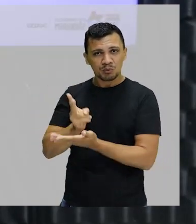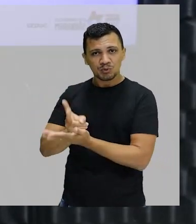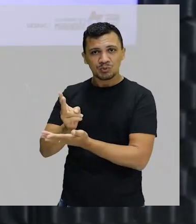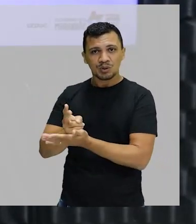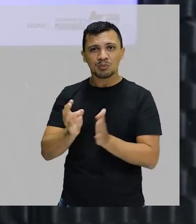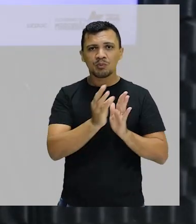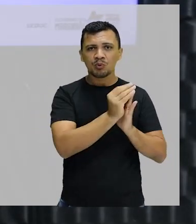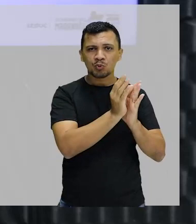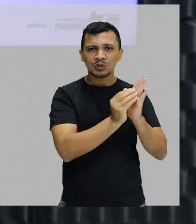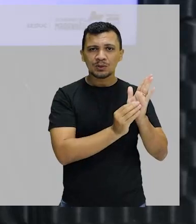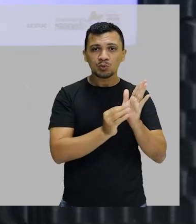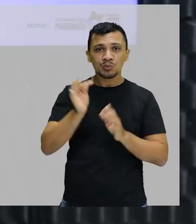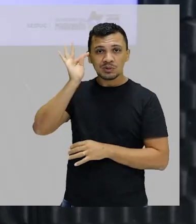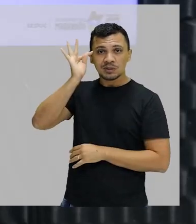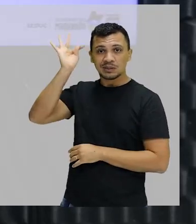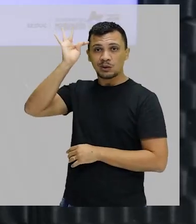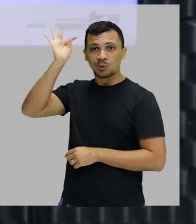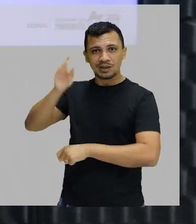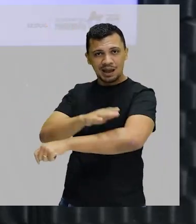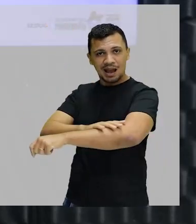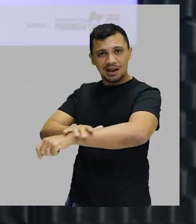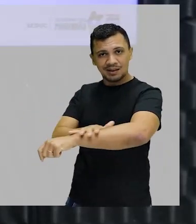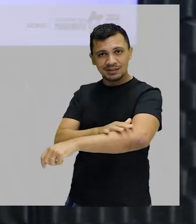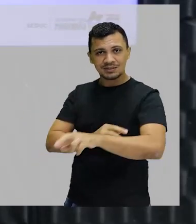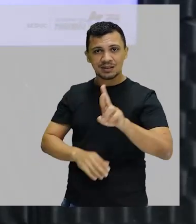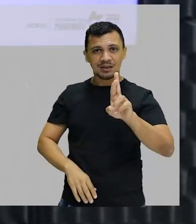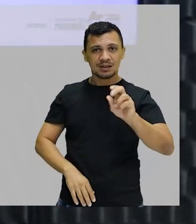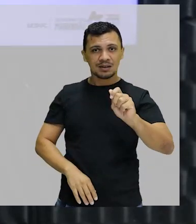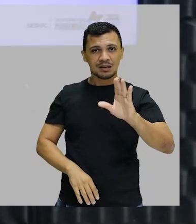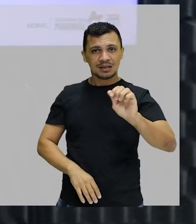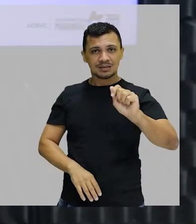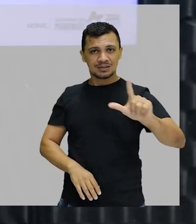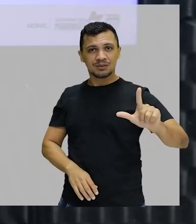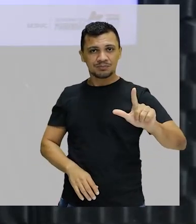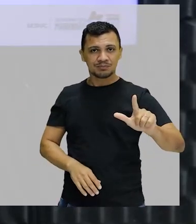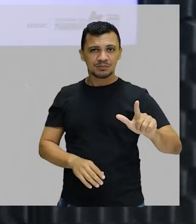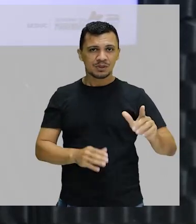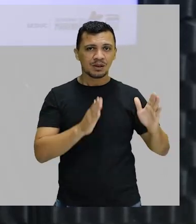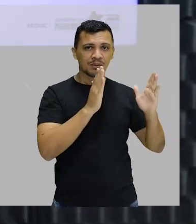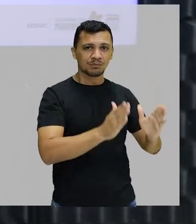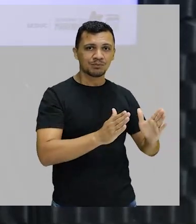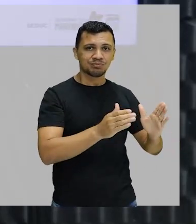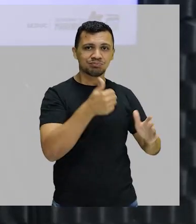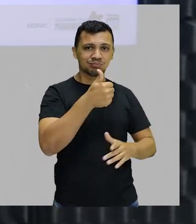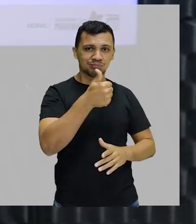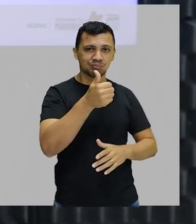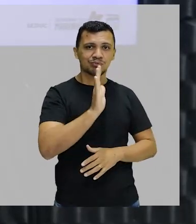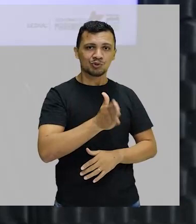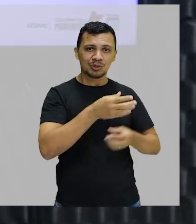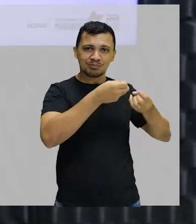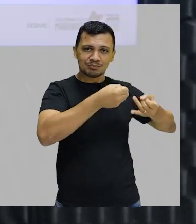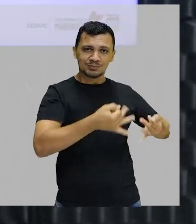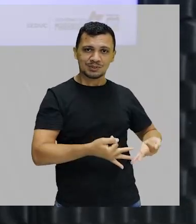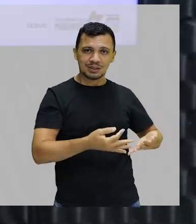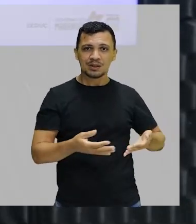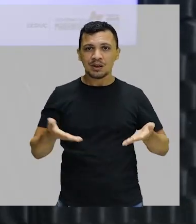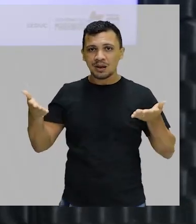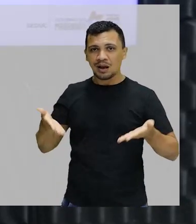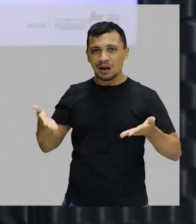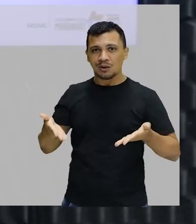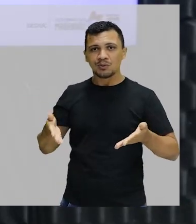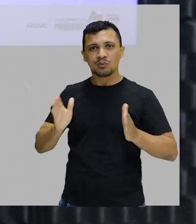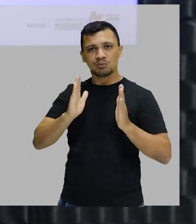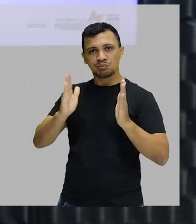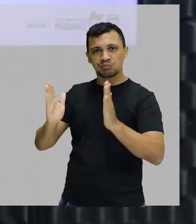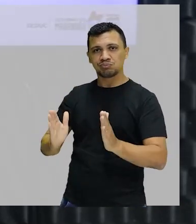conteúdo sobre as teorias raciais. Já falamos sobre a parte 1 desse conteúdo e na aula de hoje a gente vai tratar da continuação, da